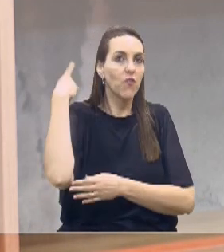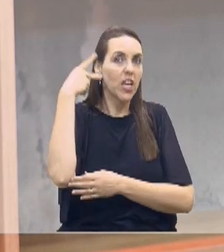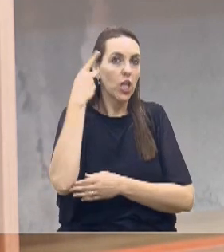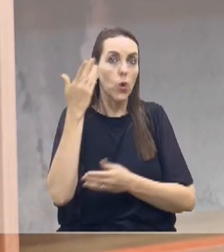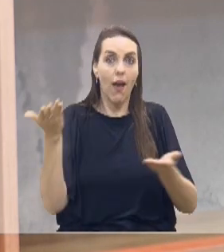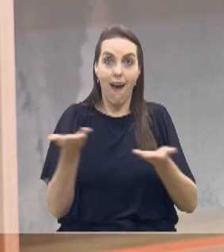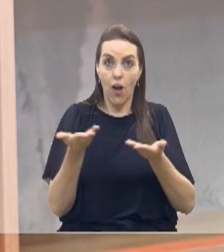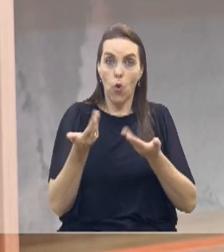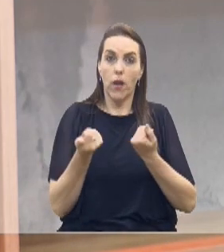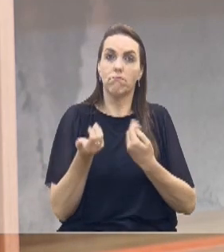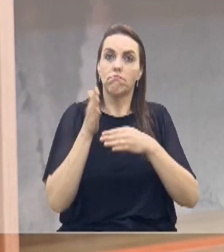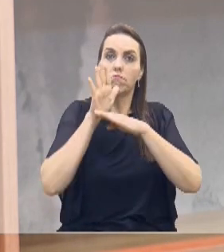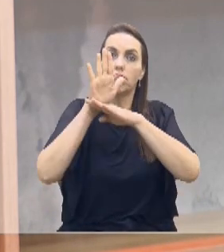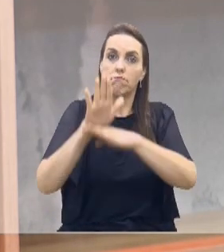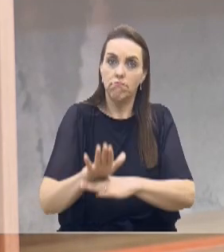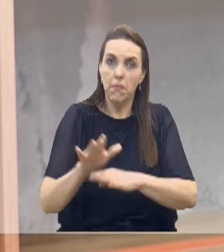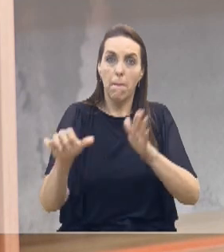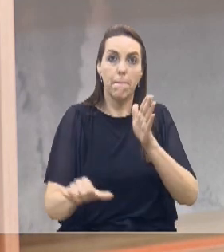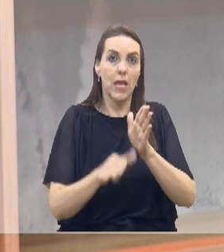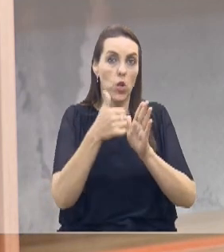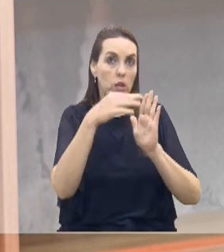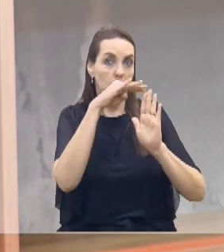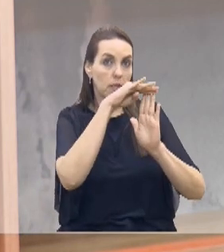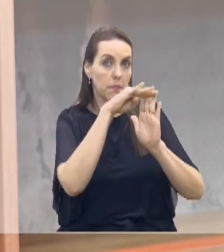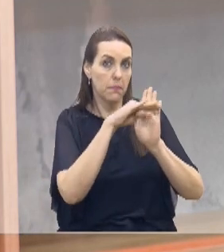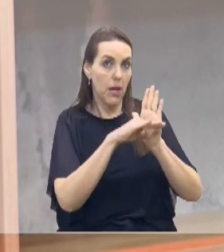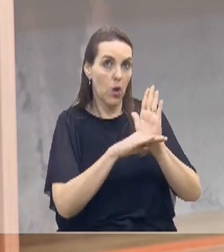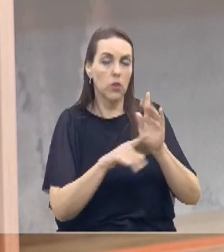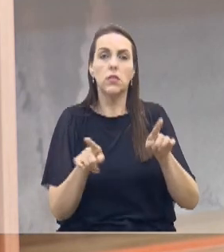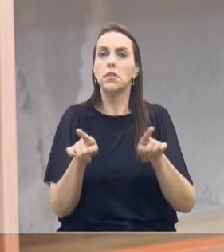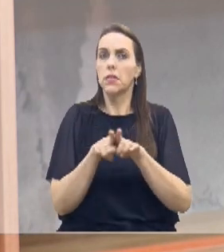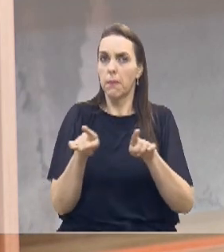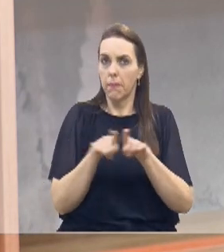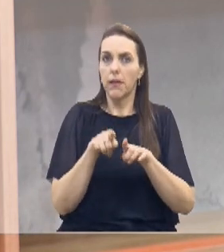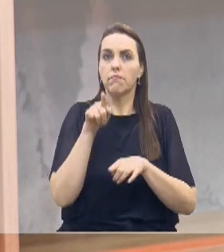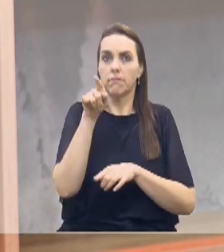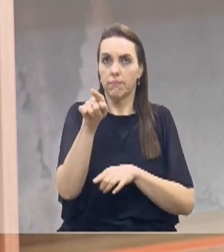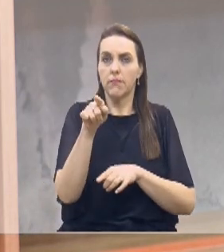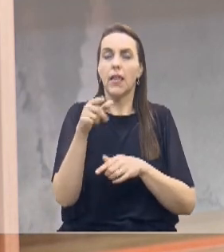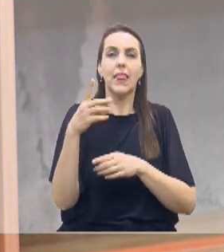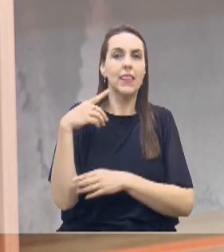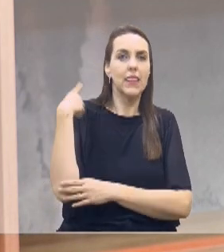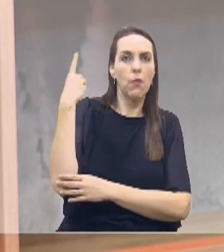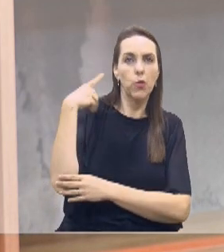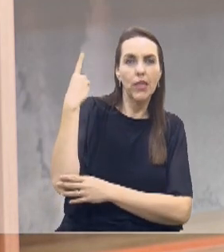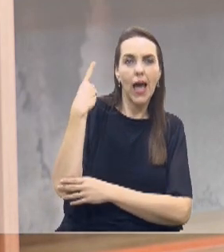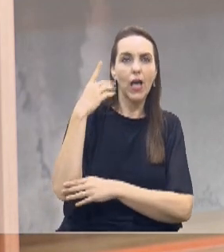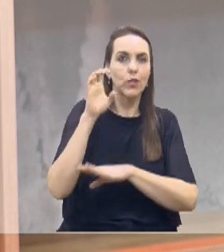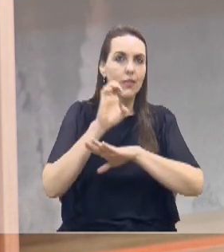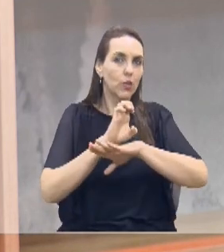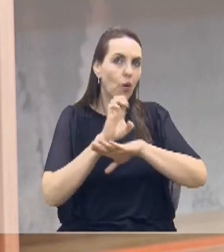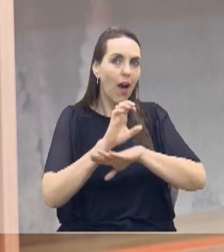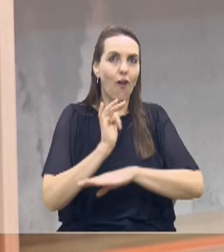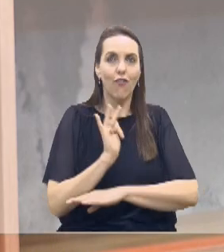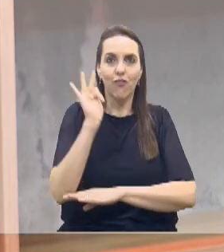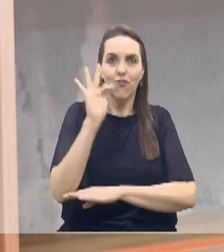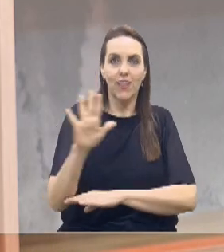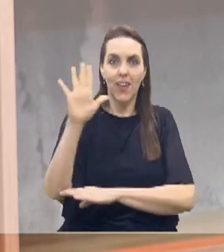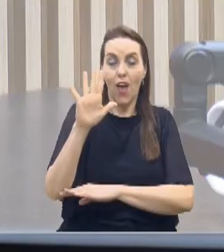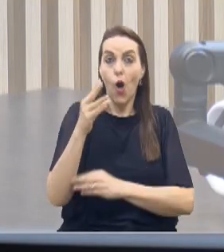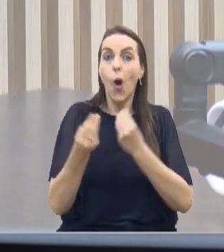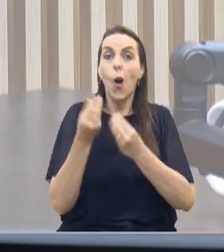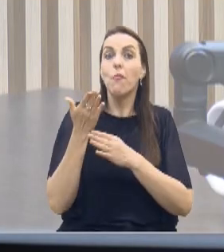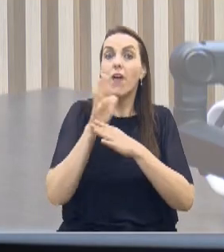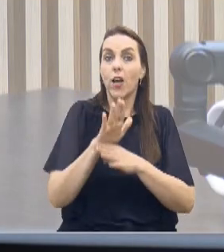contribuindo para a melhoria dessas pautas? A senhora que também tem um trânsito com deputados estaduais, federais, como é que a senhora pode ajudar nisso? A